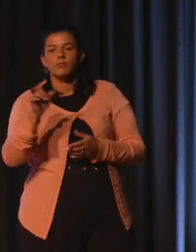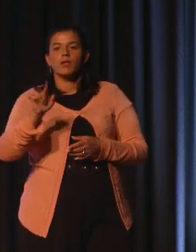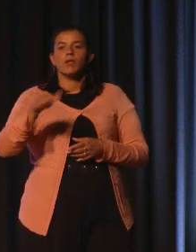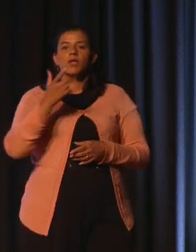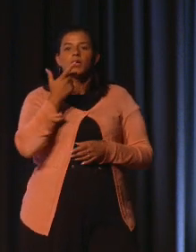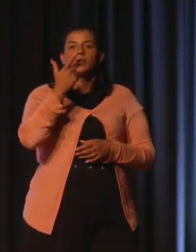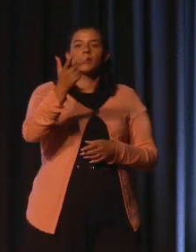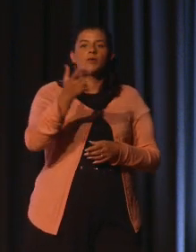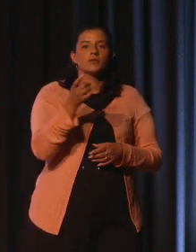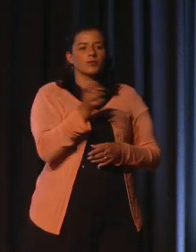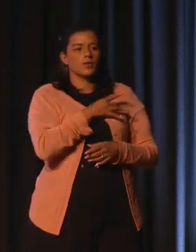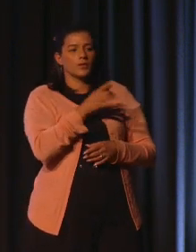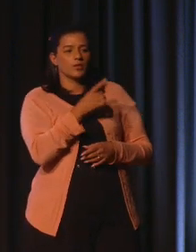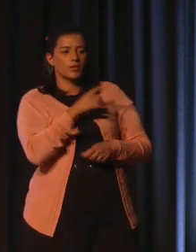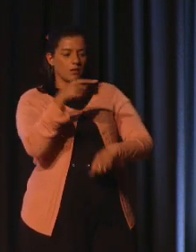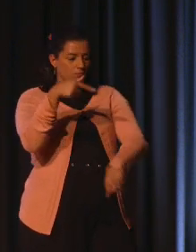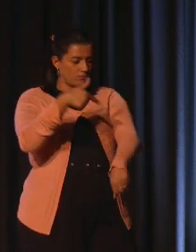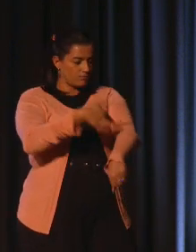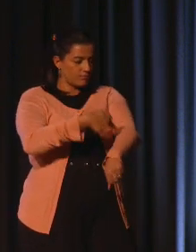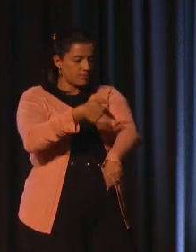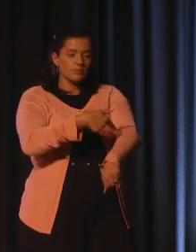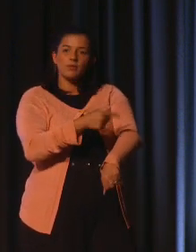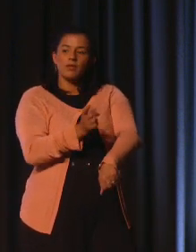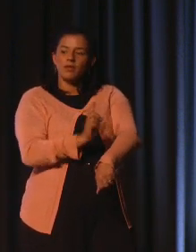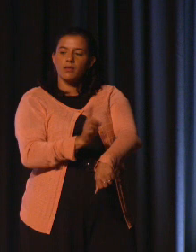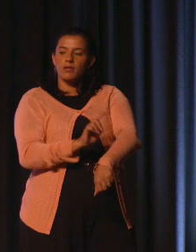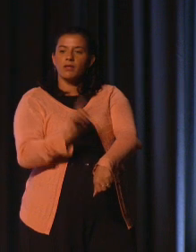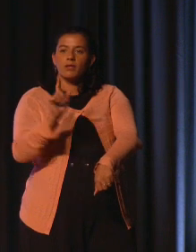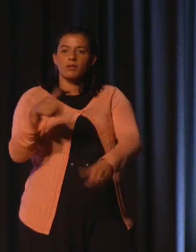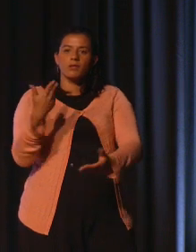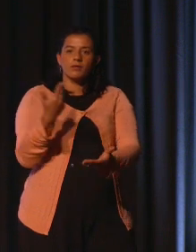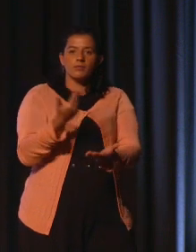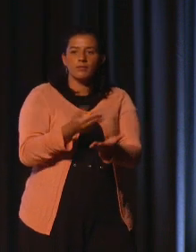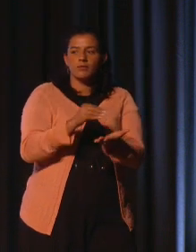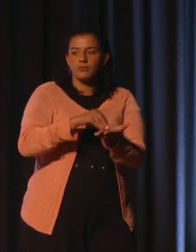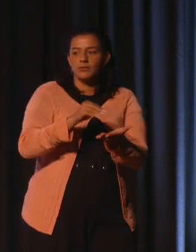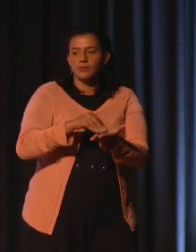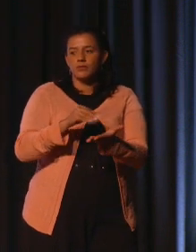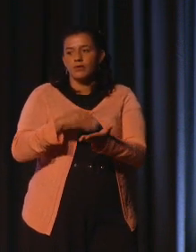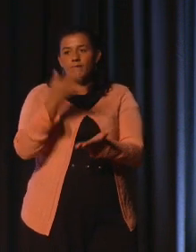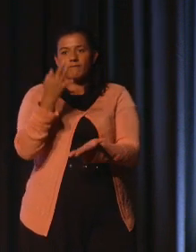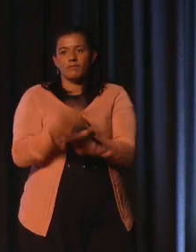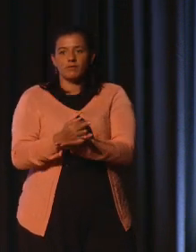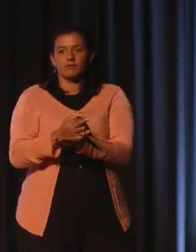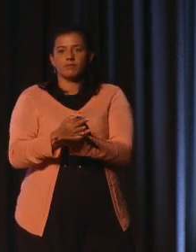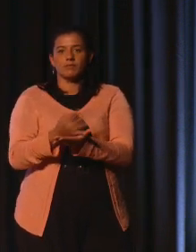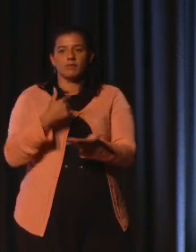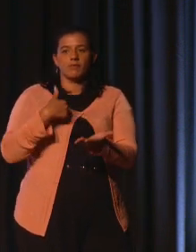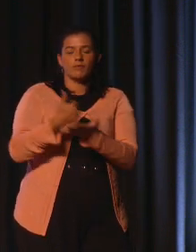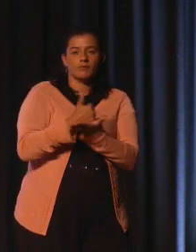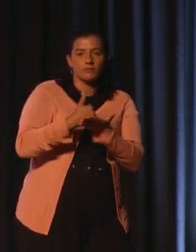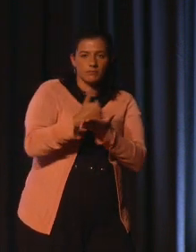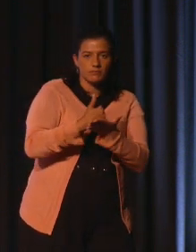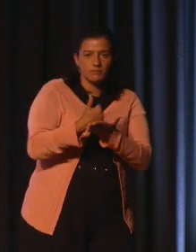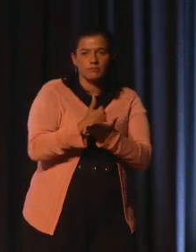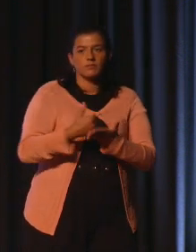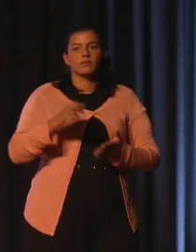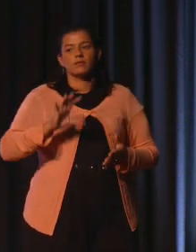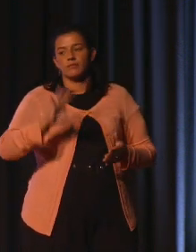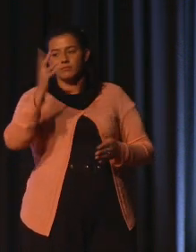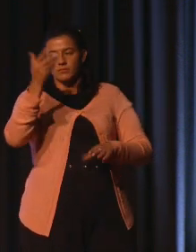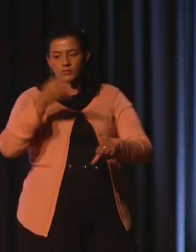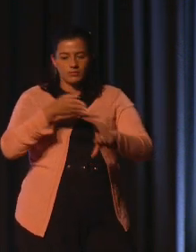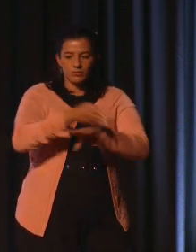fala, eu não tenho medo de ser picada, eu tenho medo de faltar fator. E aqui, como farmacêutica, eu falo para vocês que desde que eu